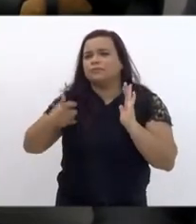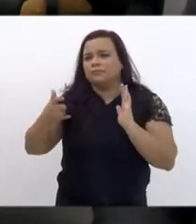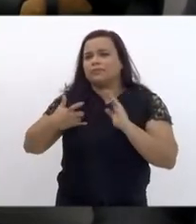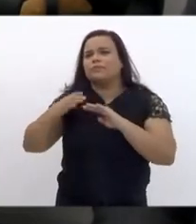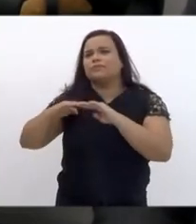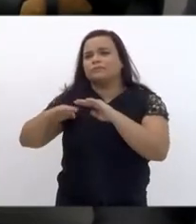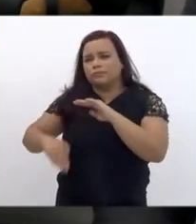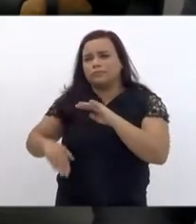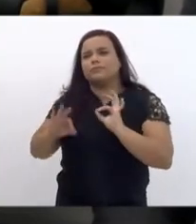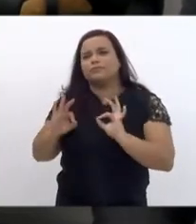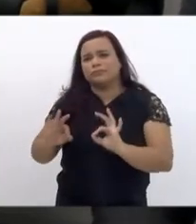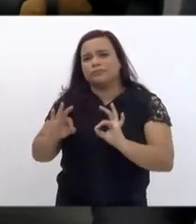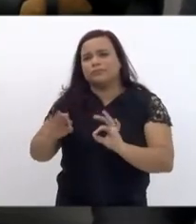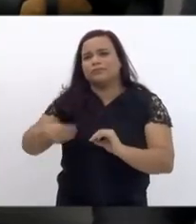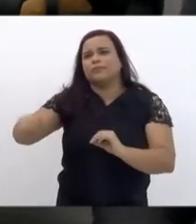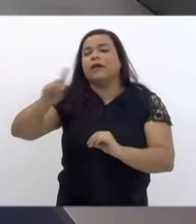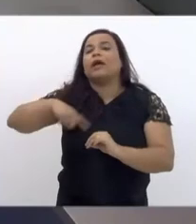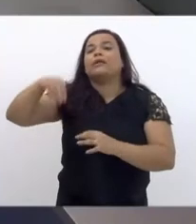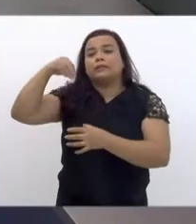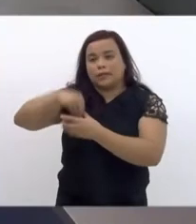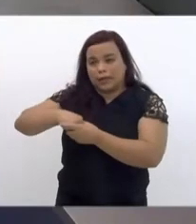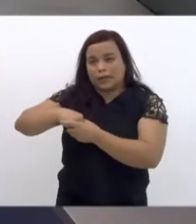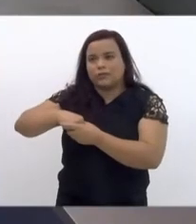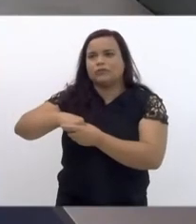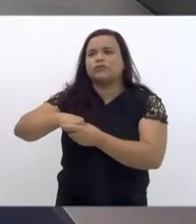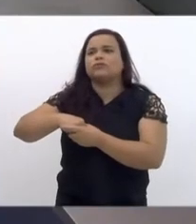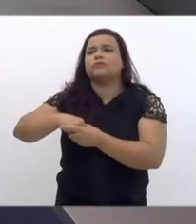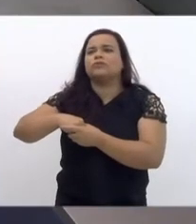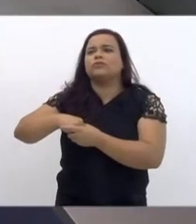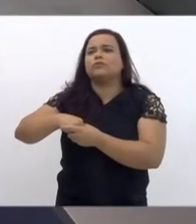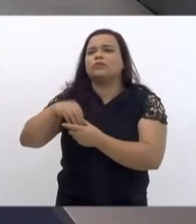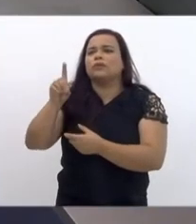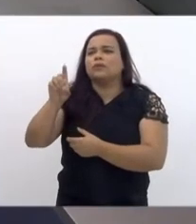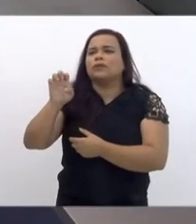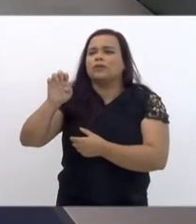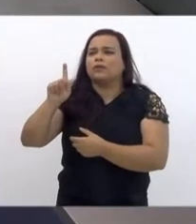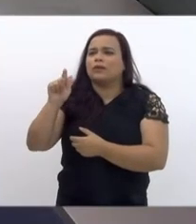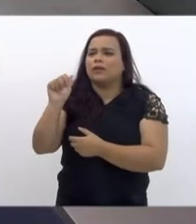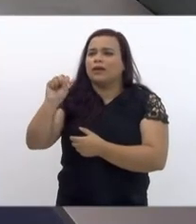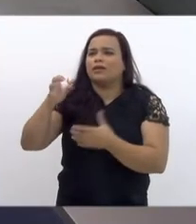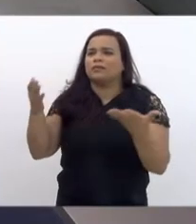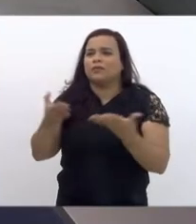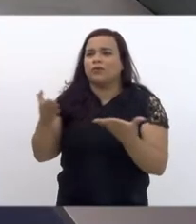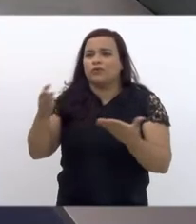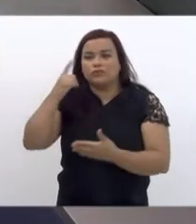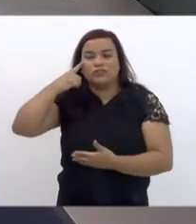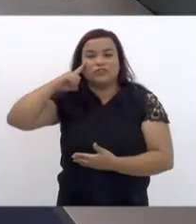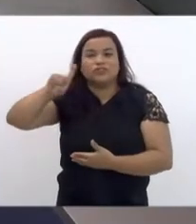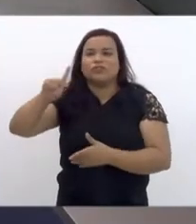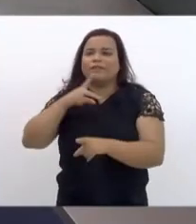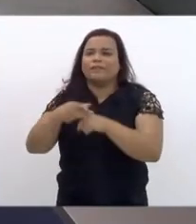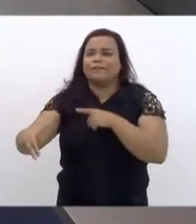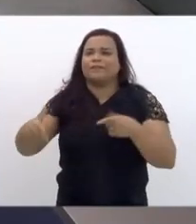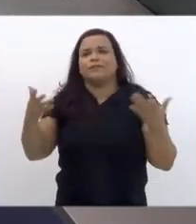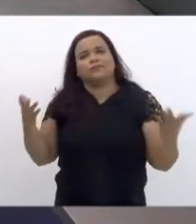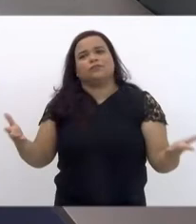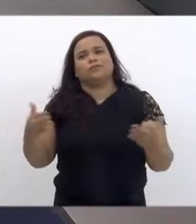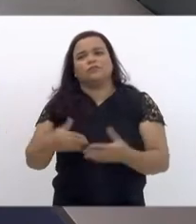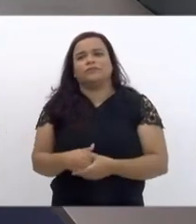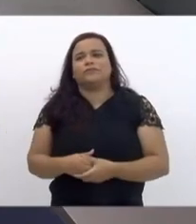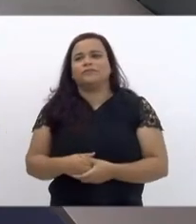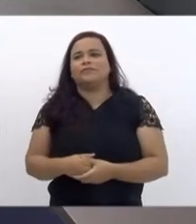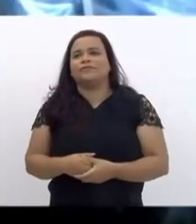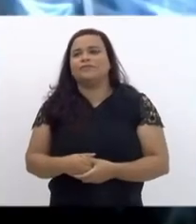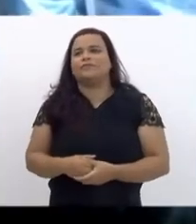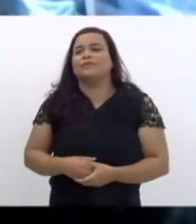habitam façam as unidades do DEGASE. Rodrigo Amorim, as minhas. Hoje é um dia de vitória para nós, Chico Machado. Ô, Rodrigo, Depois